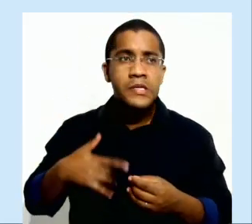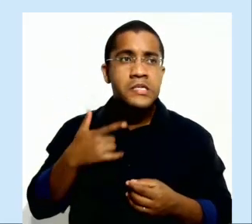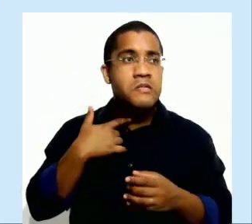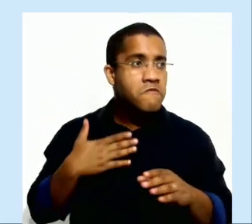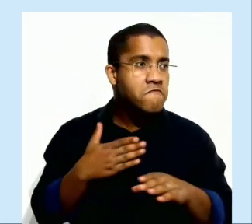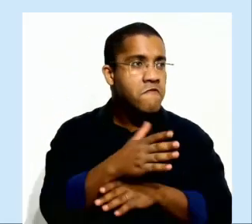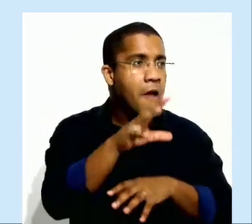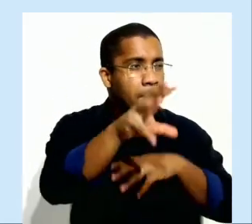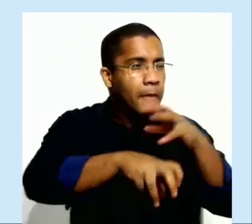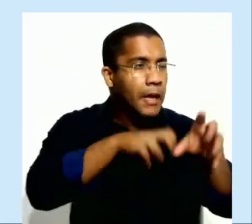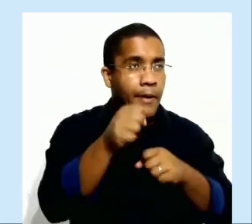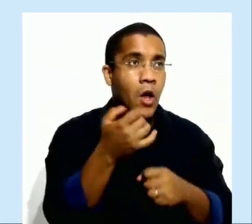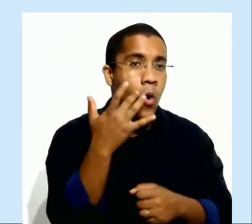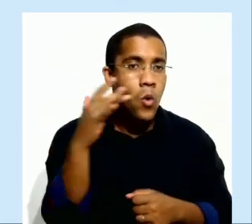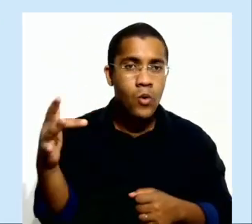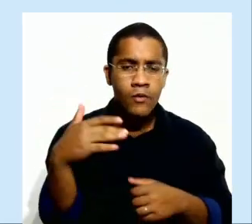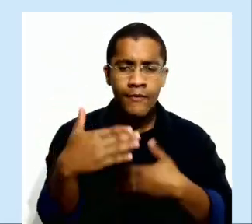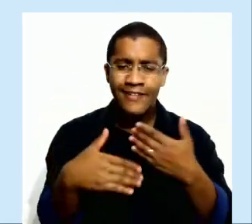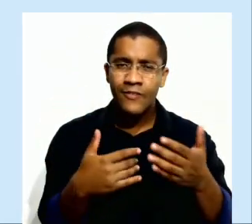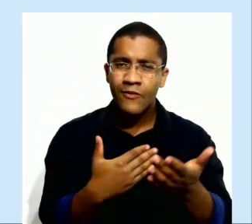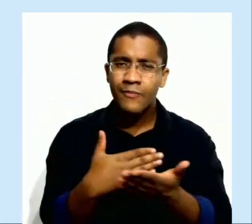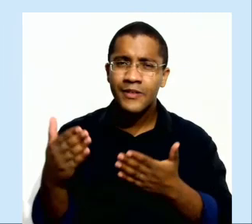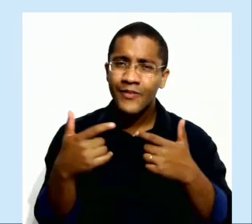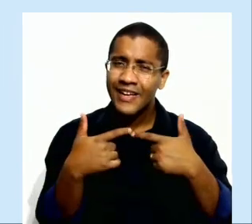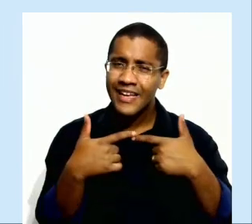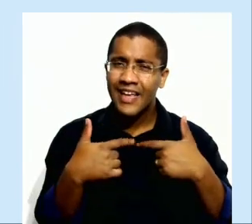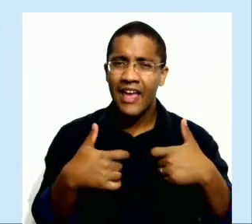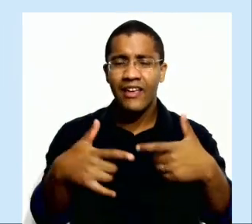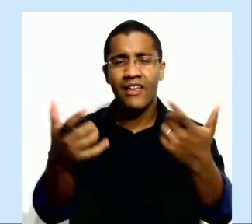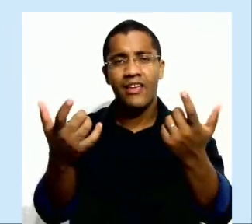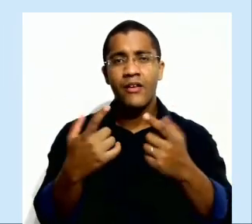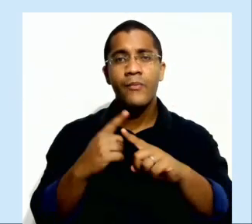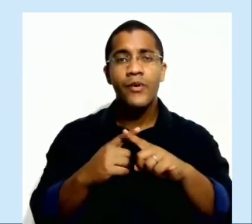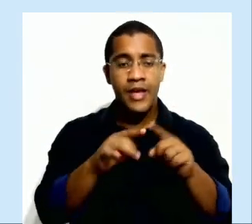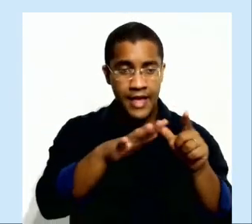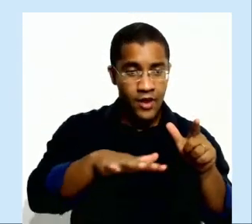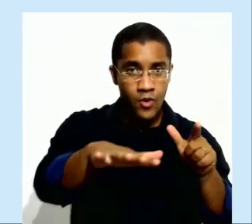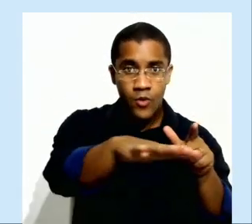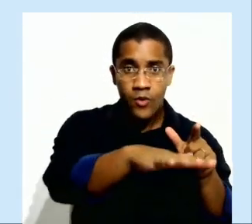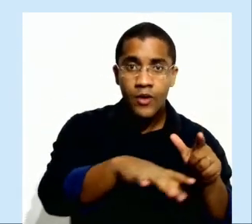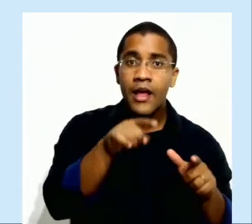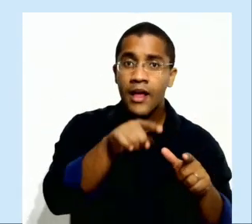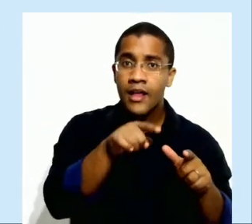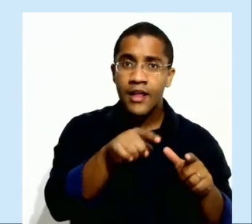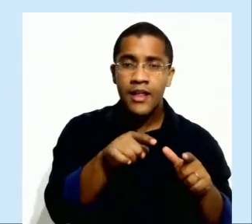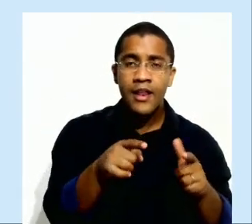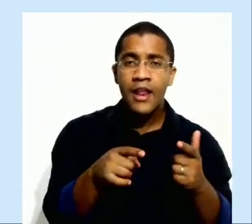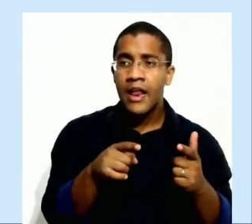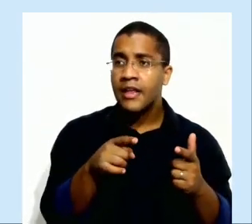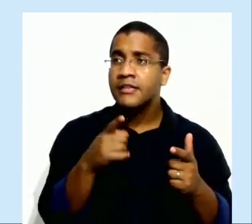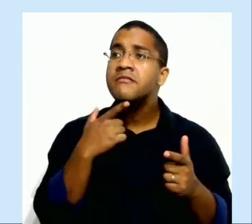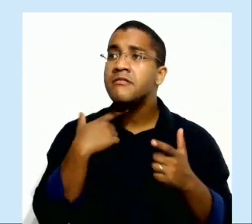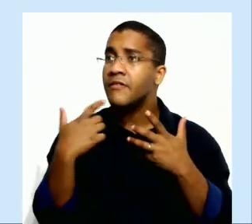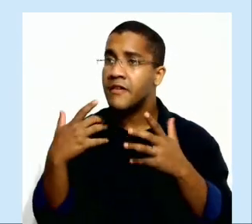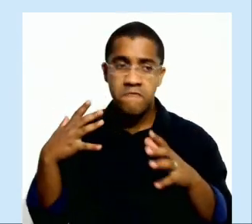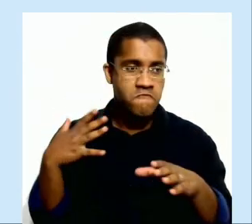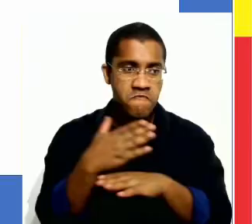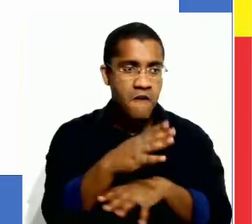o quê? Disputas, guerras, né? Pelo domínio dessas áreas